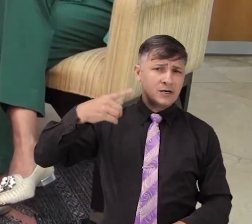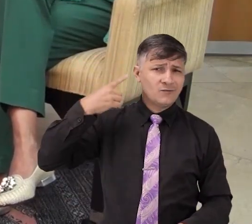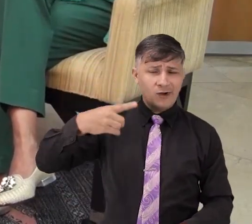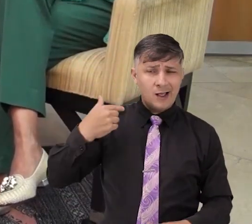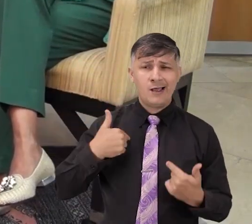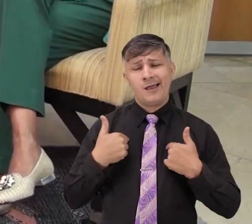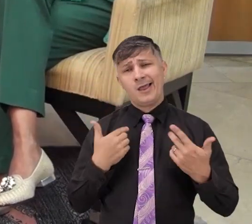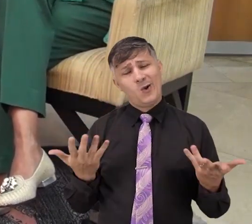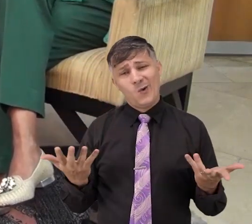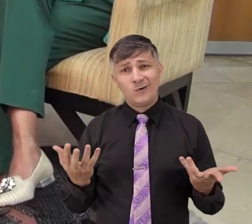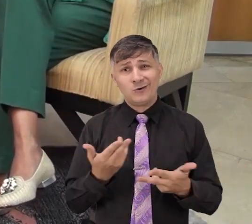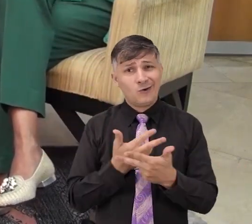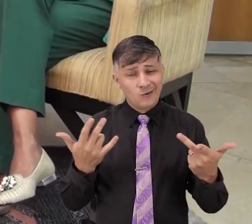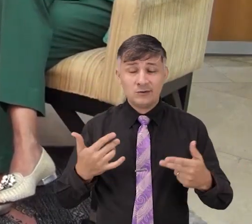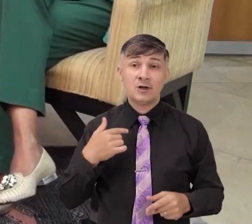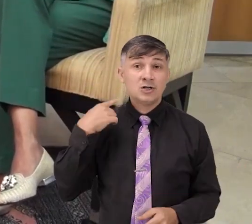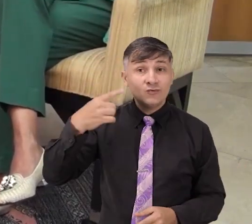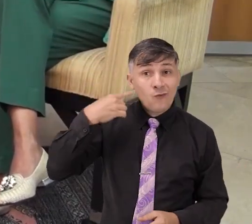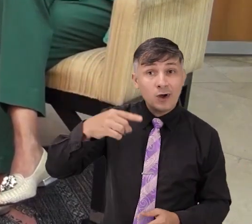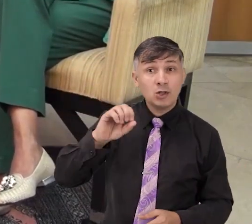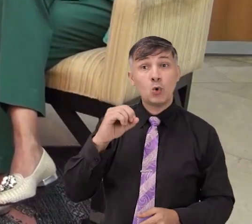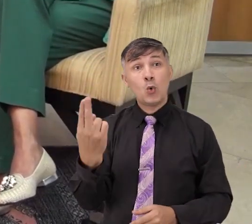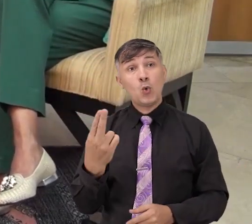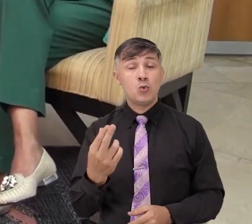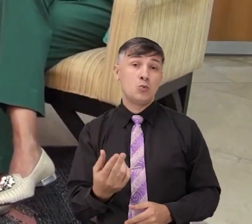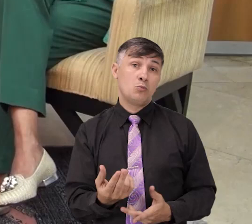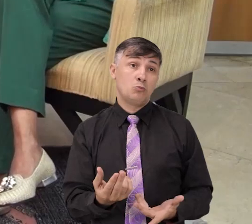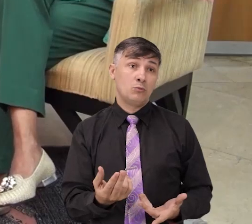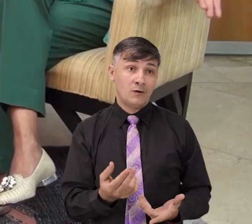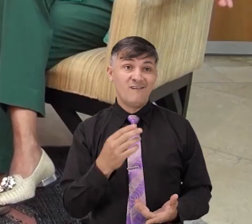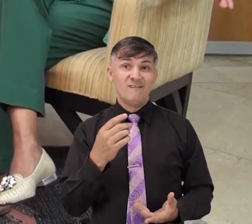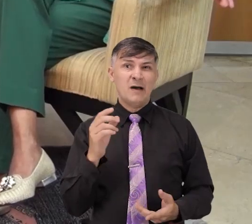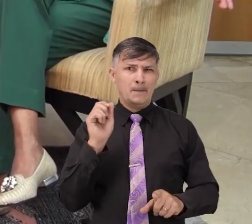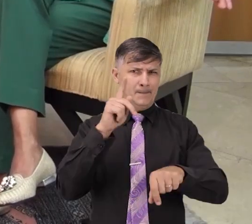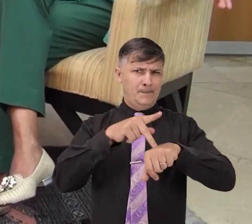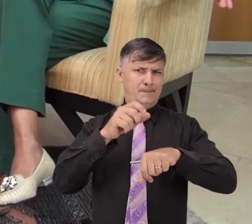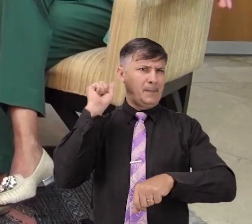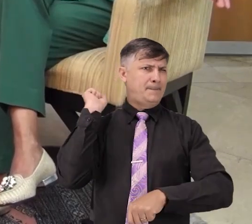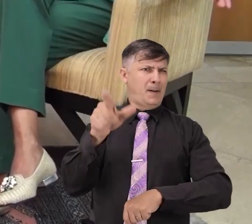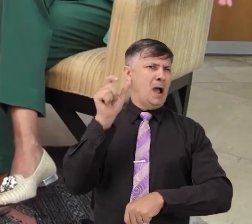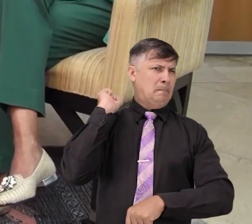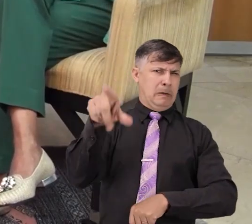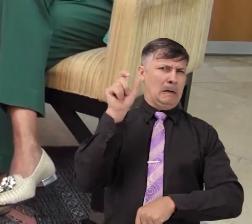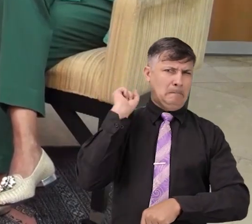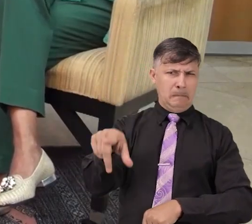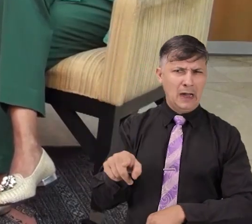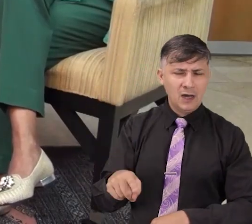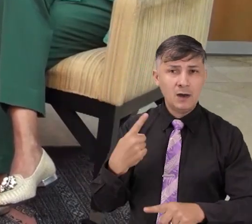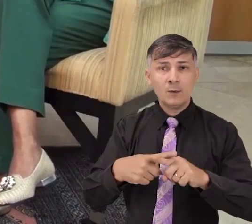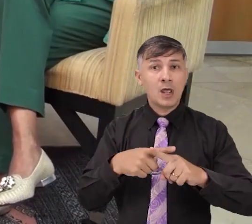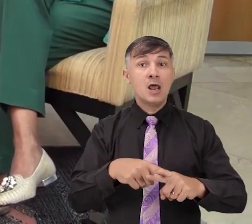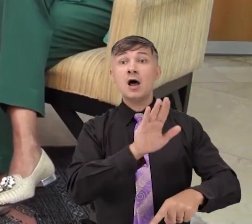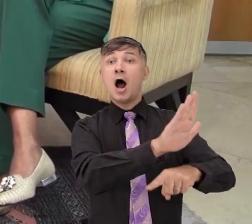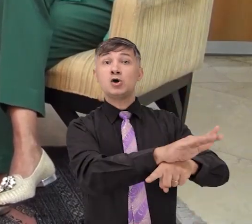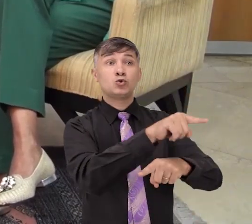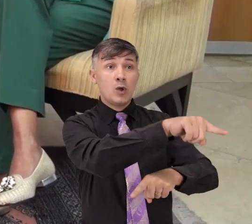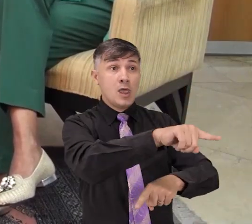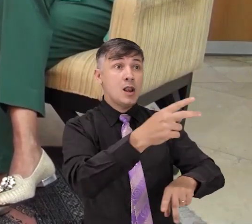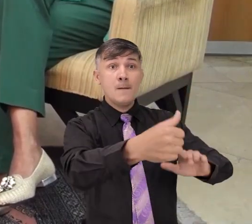ser o advogado ou a advogada, né? Só falta ser apedrejados. Entendeu? Porque